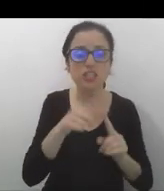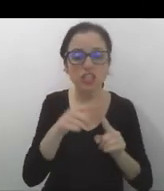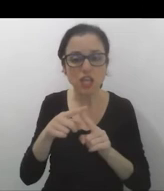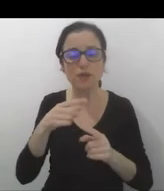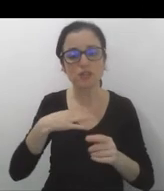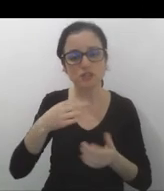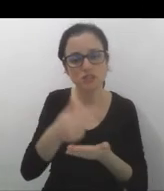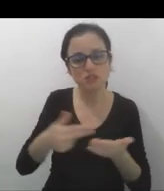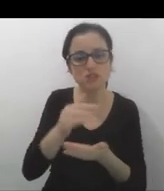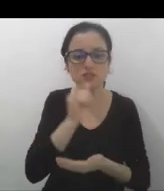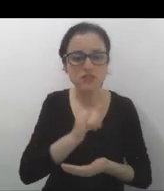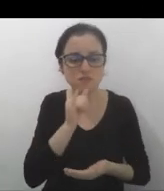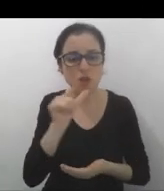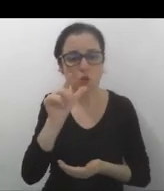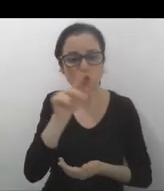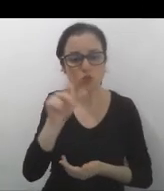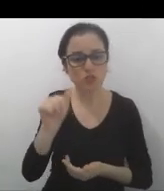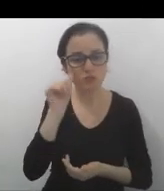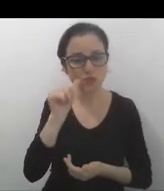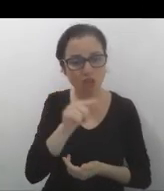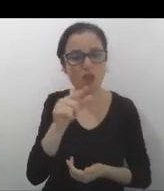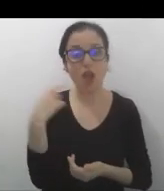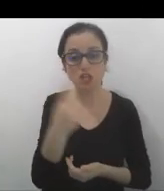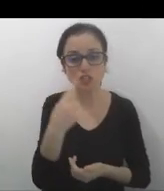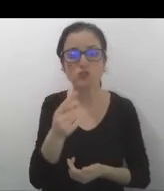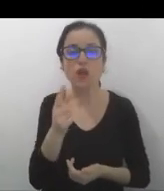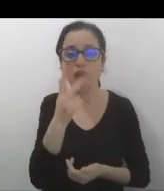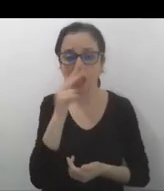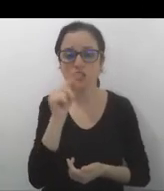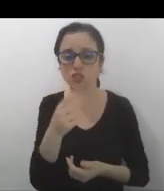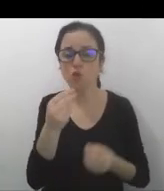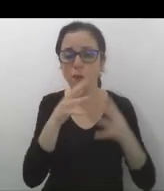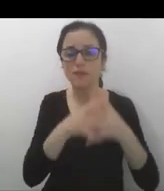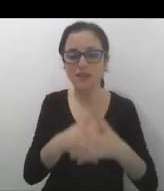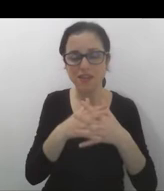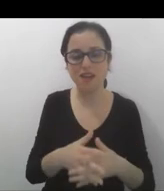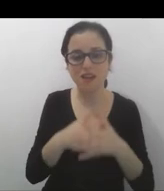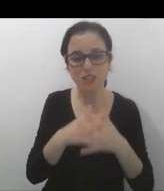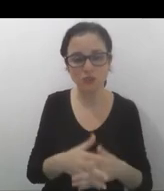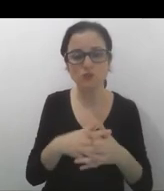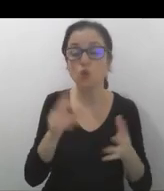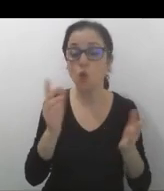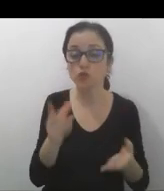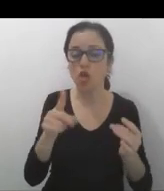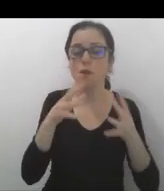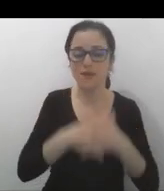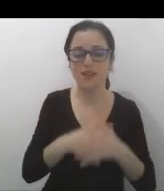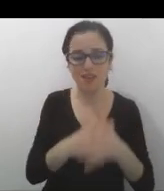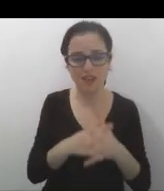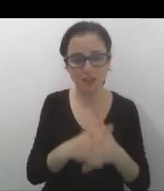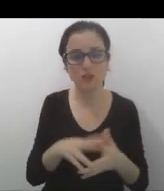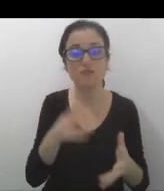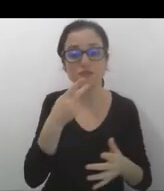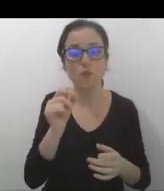né? O tipo de estamparia, por exemplo, que a Luísa Sambonet estava... Que hoje a gente acha isso muito complicado, né?